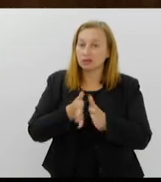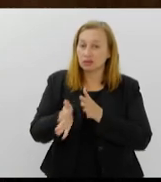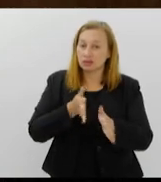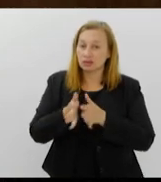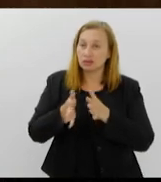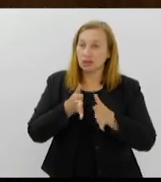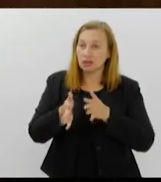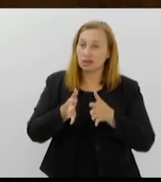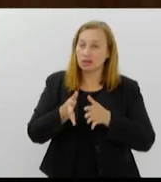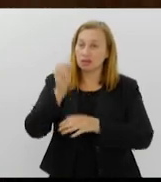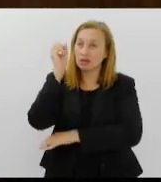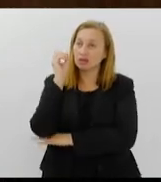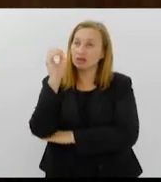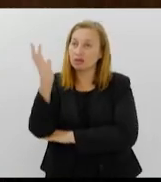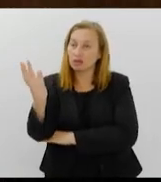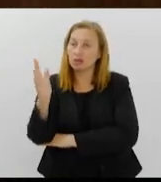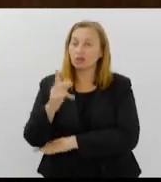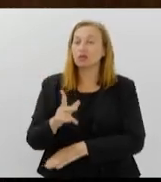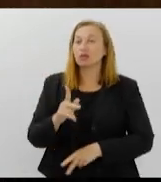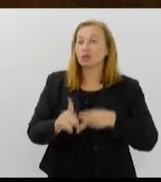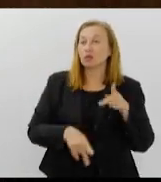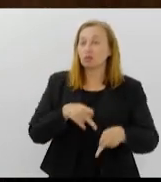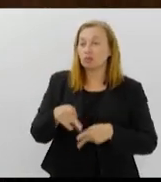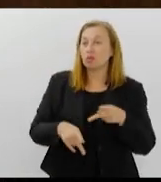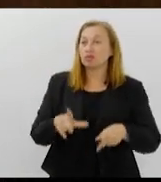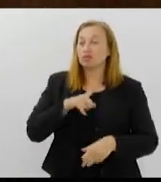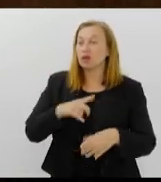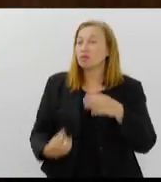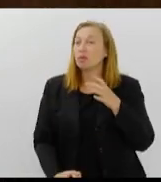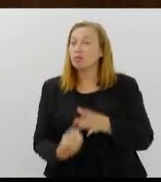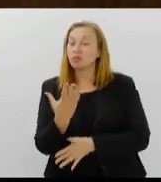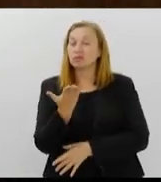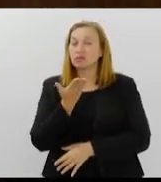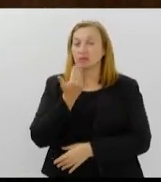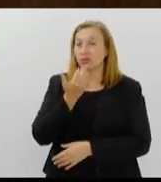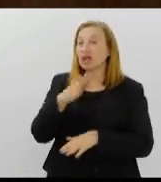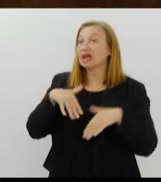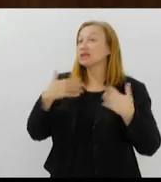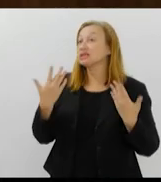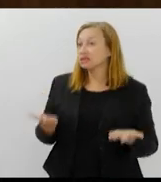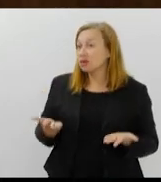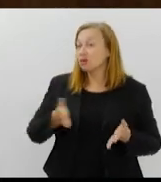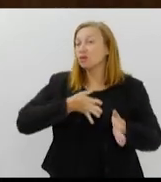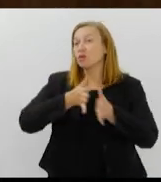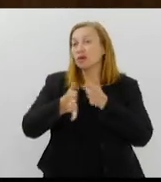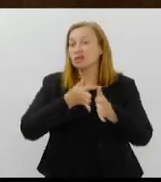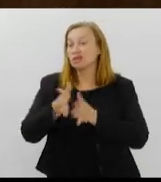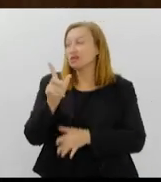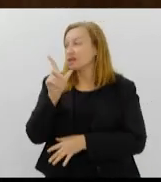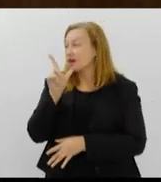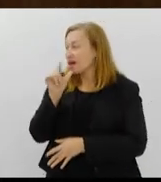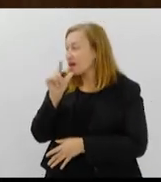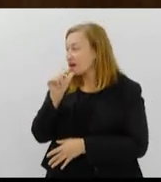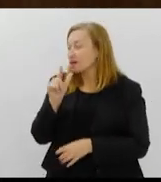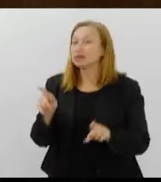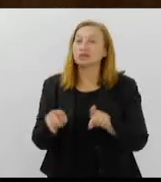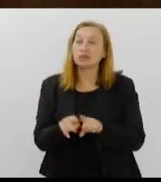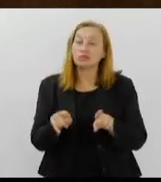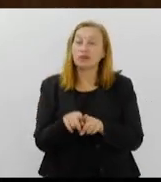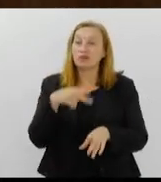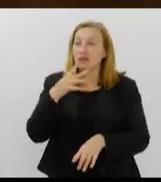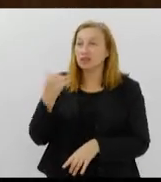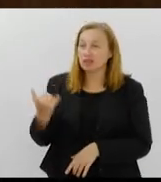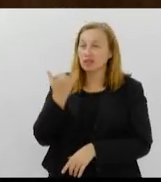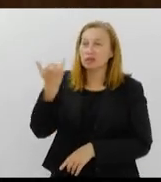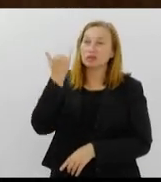da natureza que o nosso povo deve ter para a produção do alimento. Então, o acesso à água, e aí trazendo a